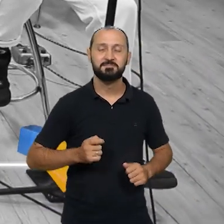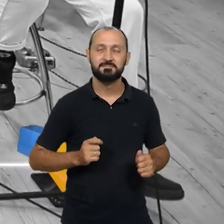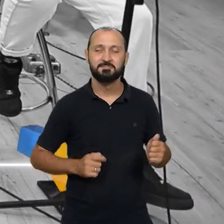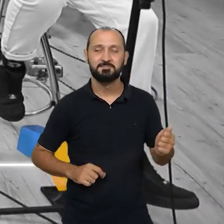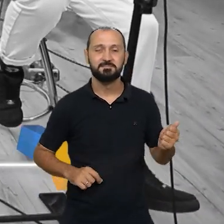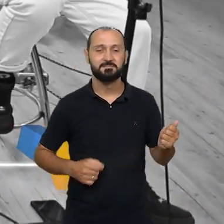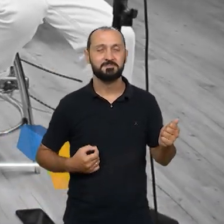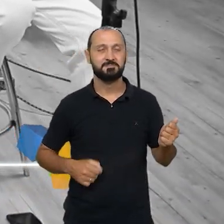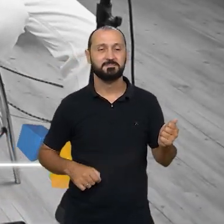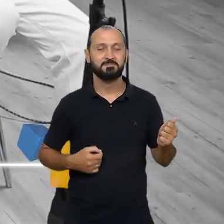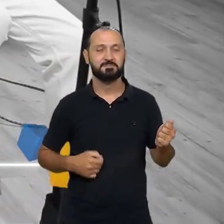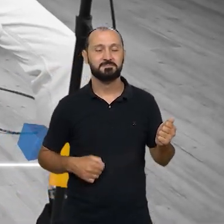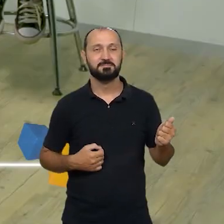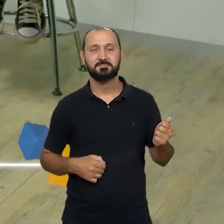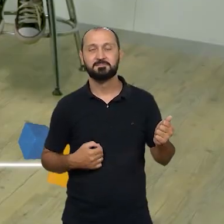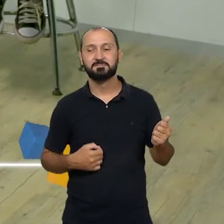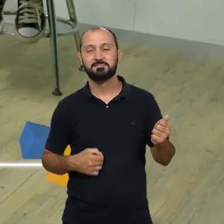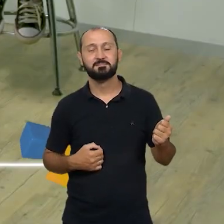ver.